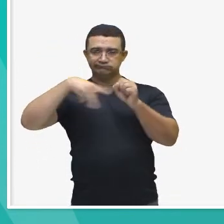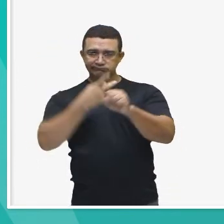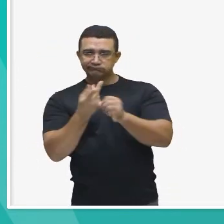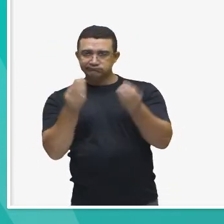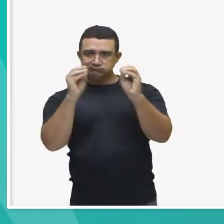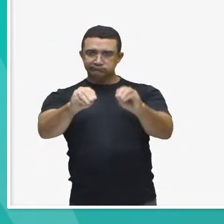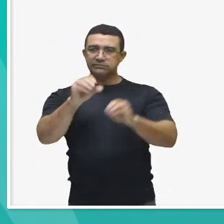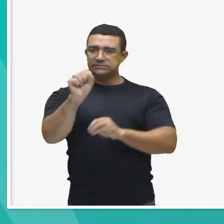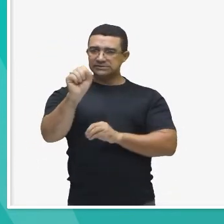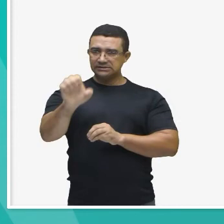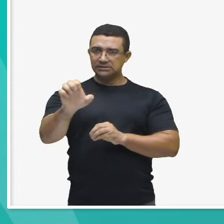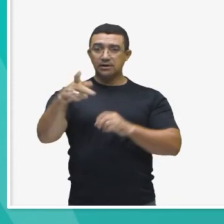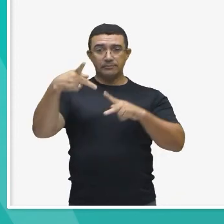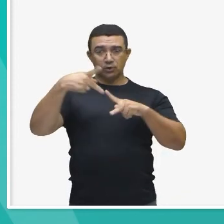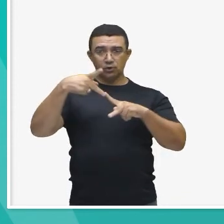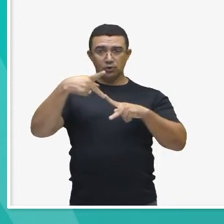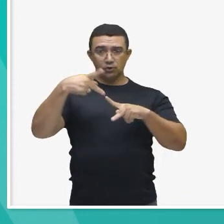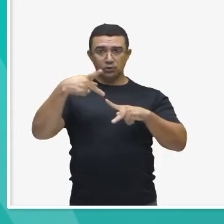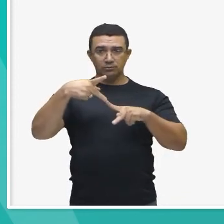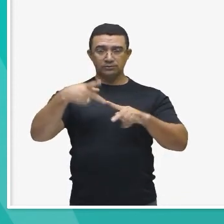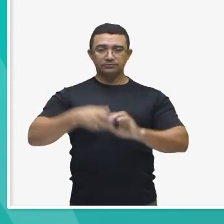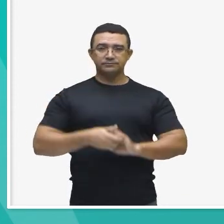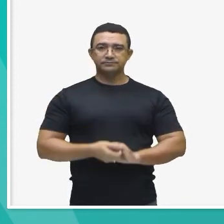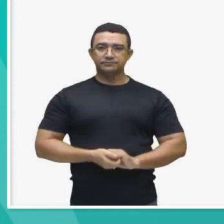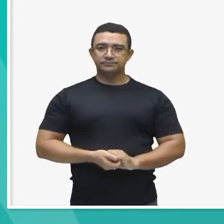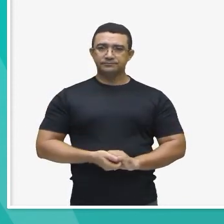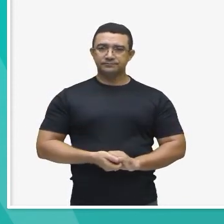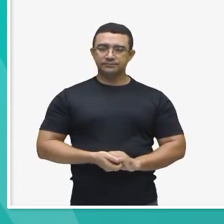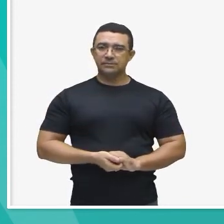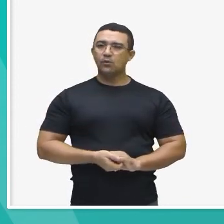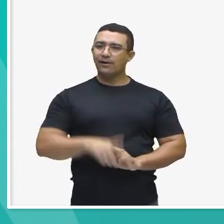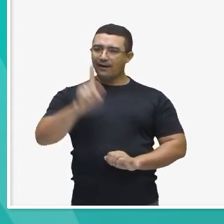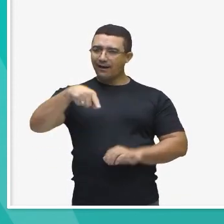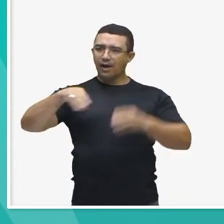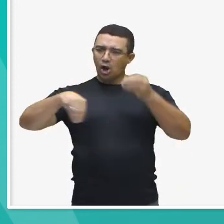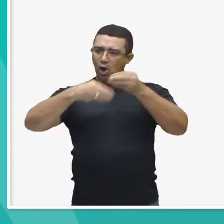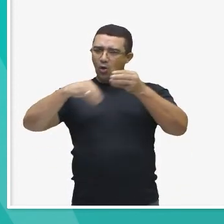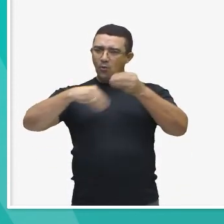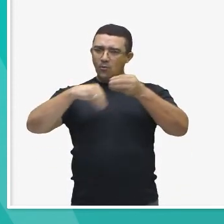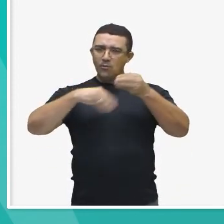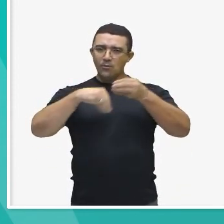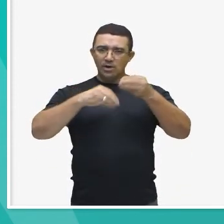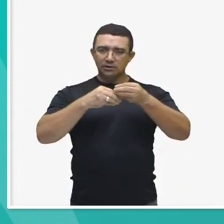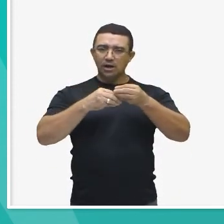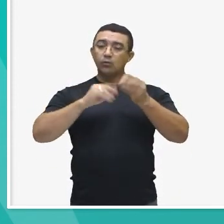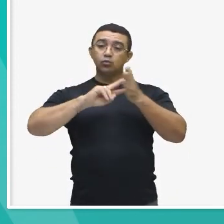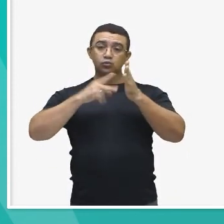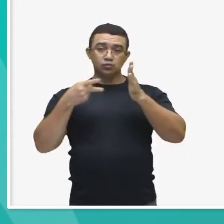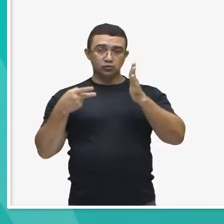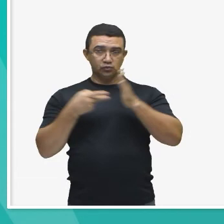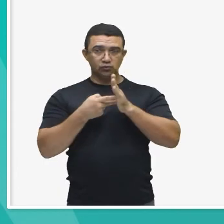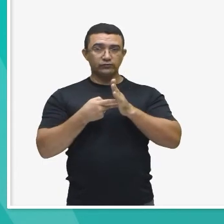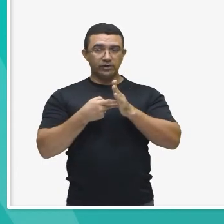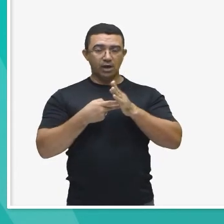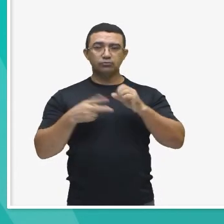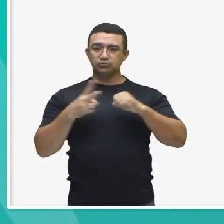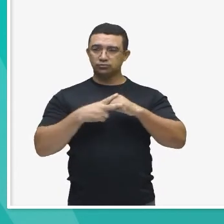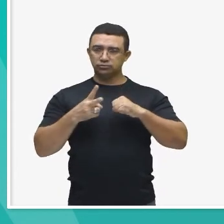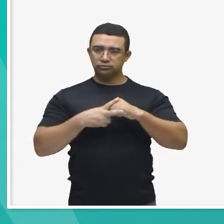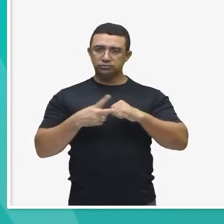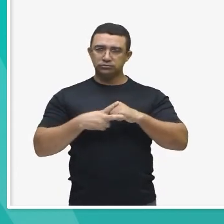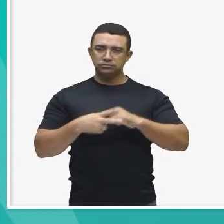do pronome, né? Ele vai completar aí o sentido do